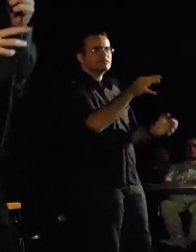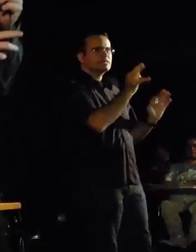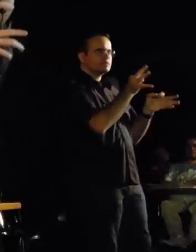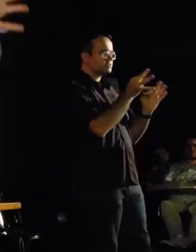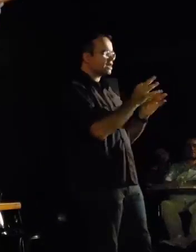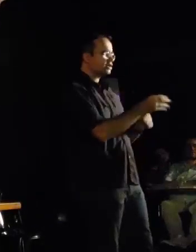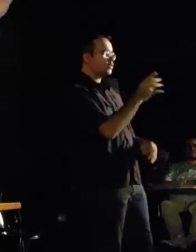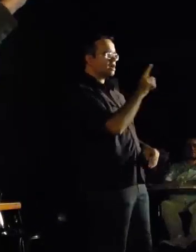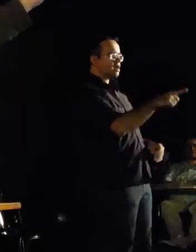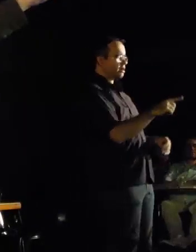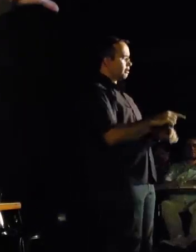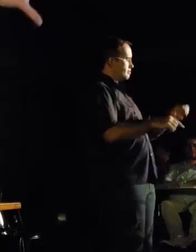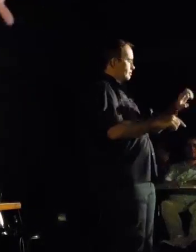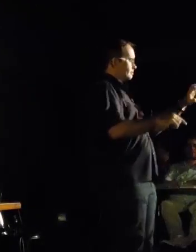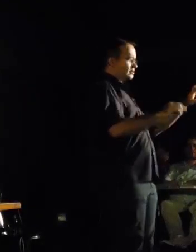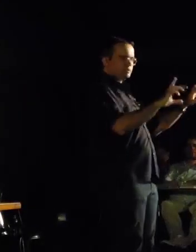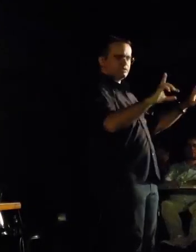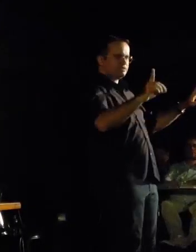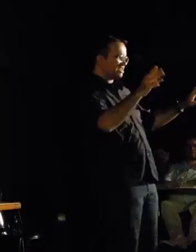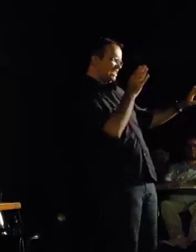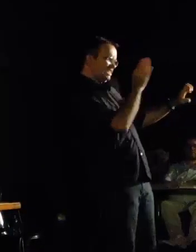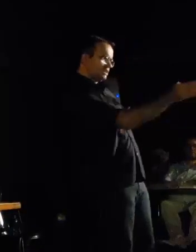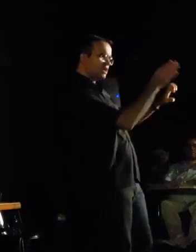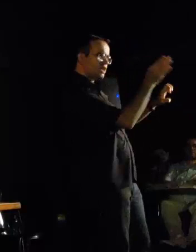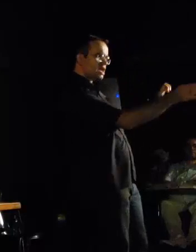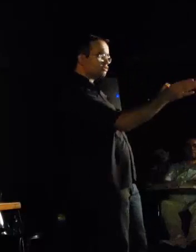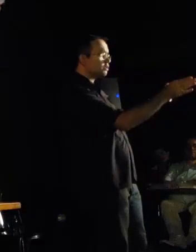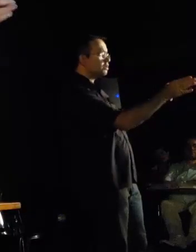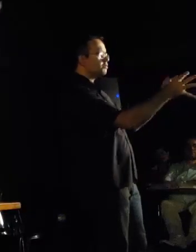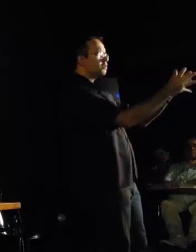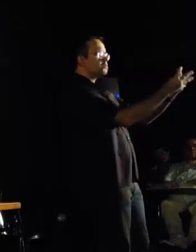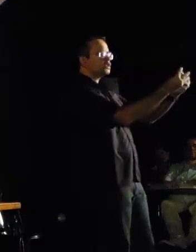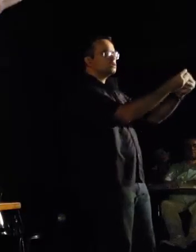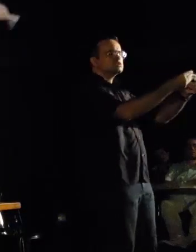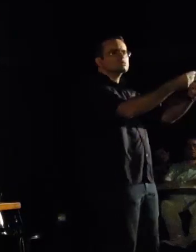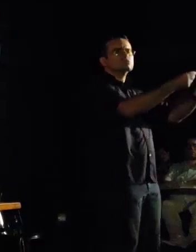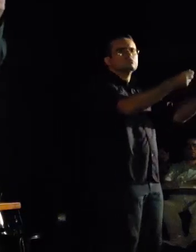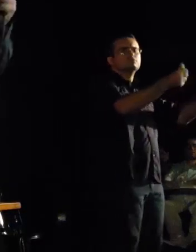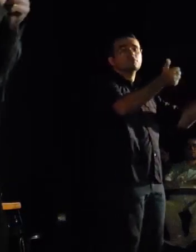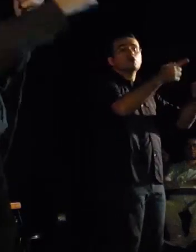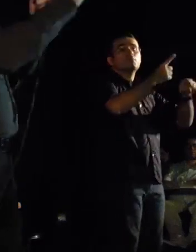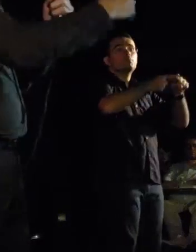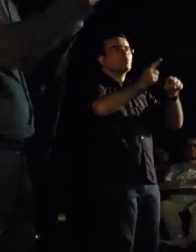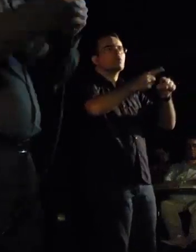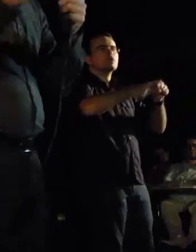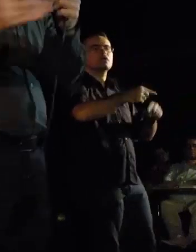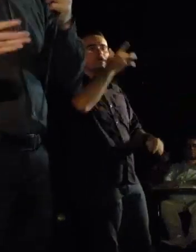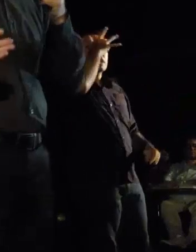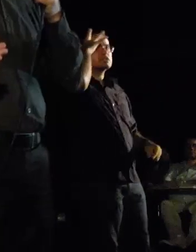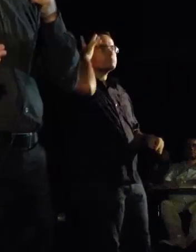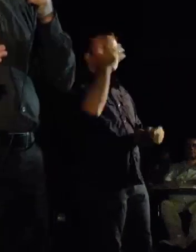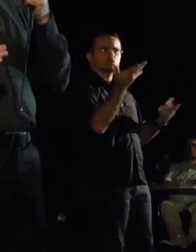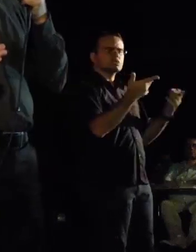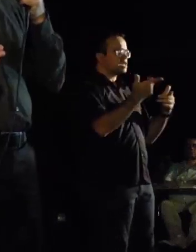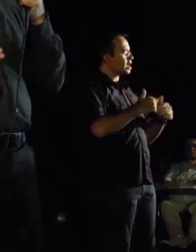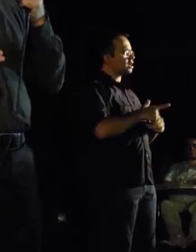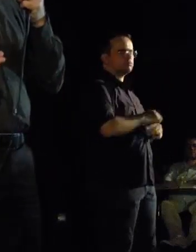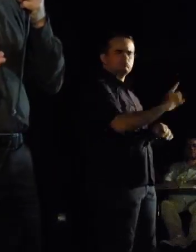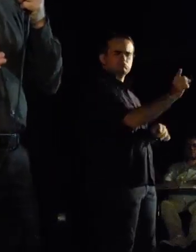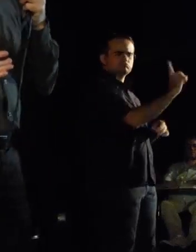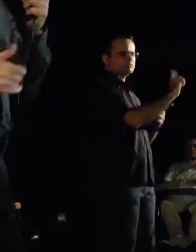do centro, ela vai saindo de circulação. Porque as populações vão radicalizando suas